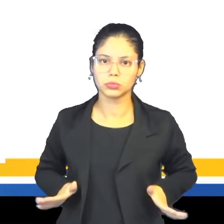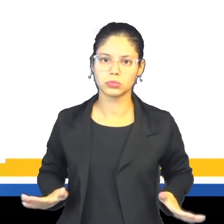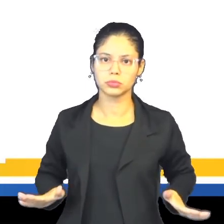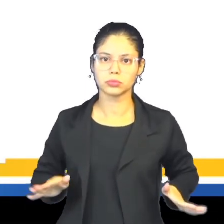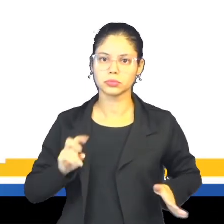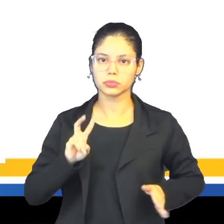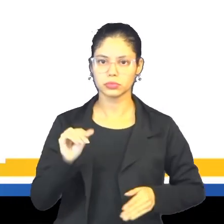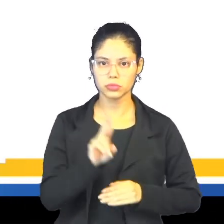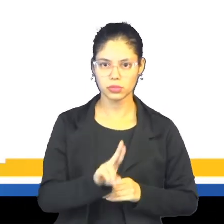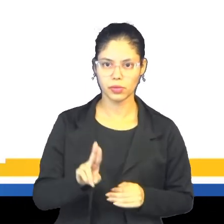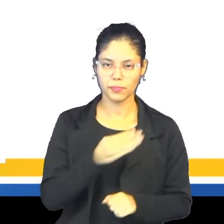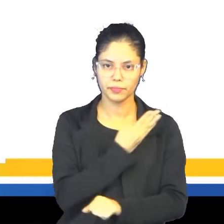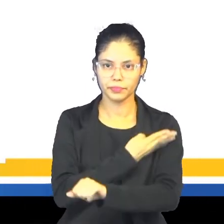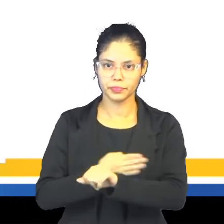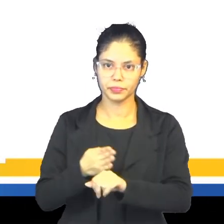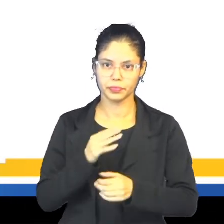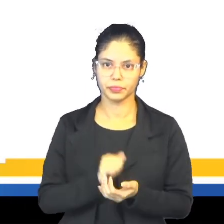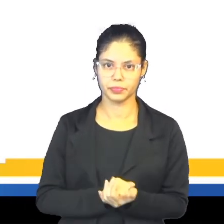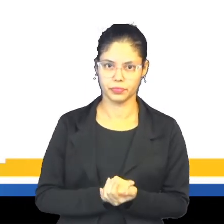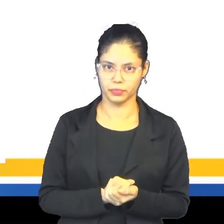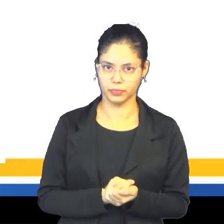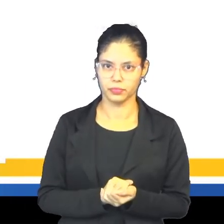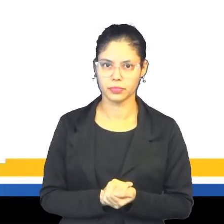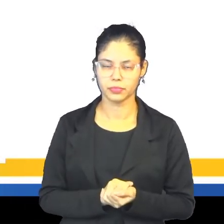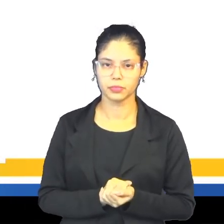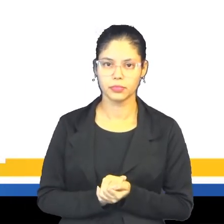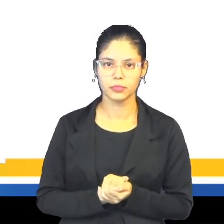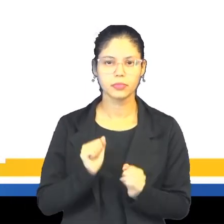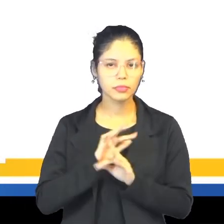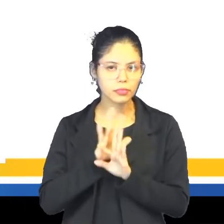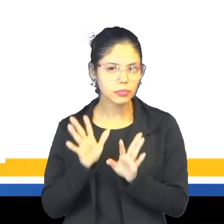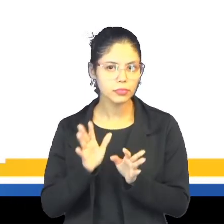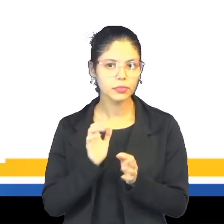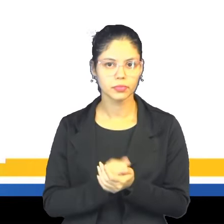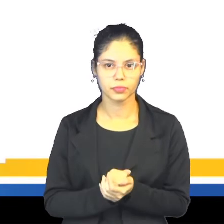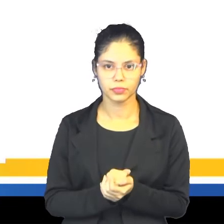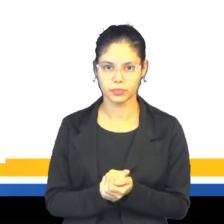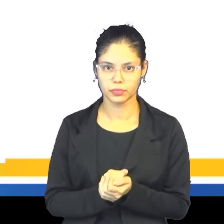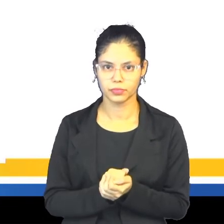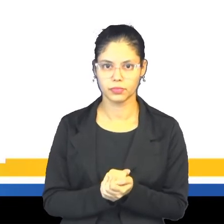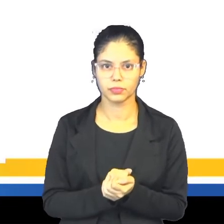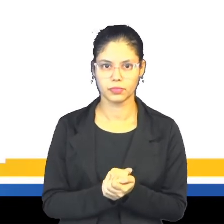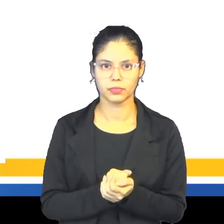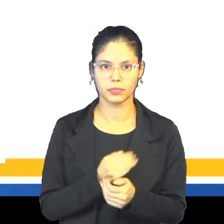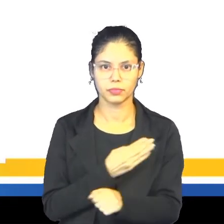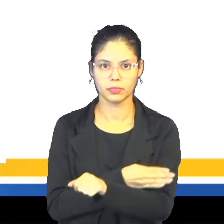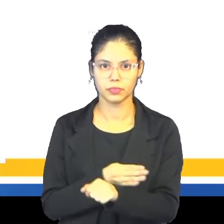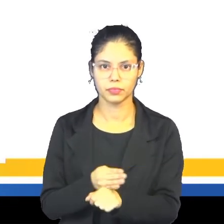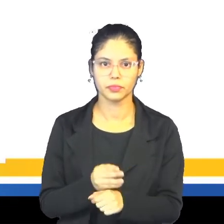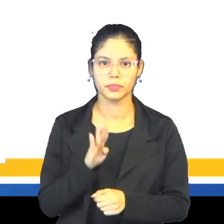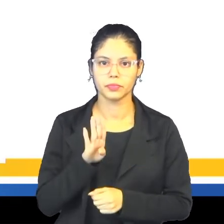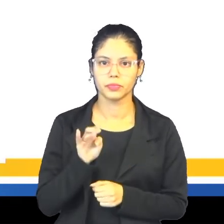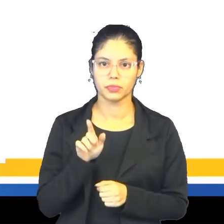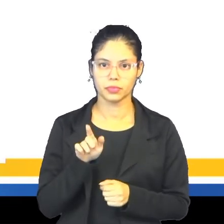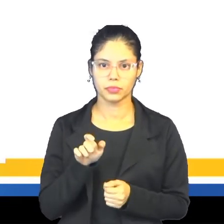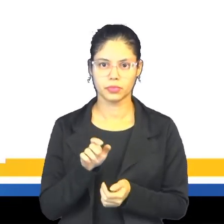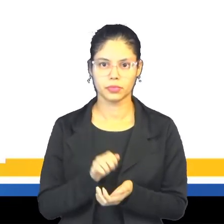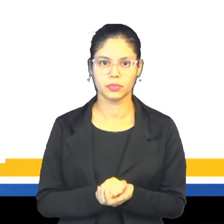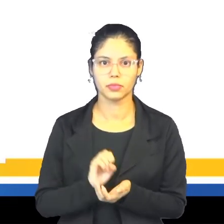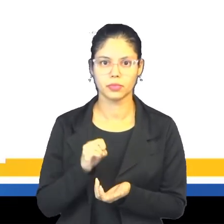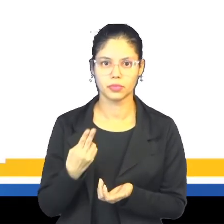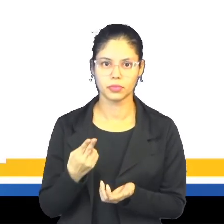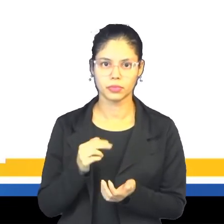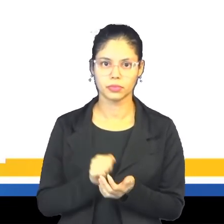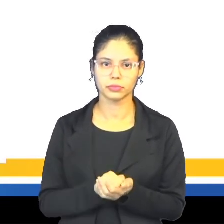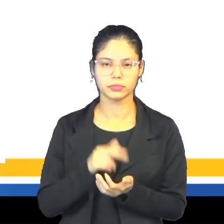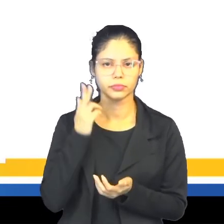colocar? Um vestido branco, né, o branco osso, que é aquele branco bem claro, ou um branco mais roto, que é um branco mais bege, né, ou um